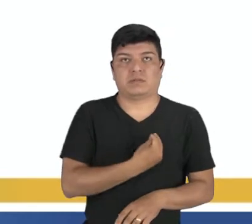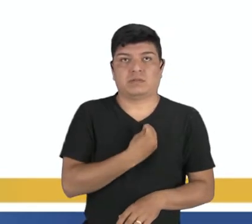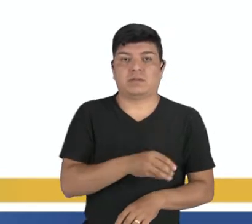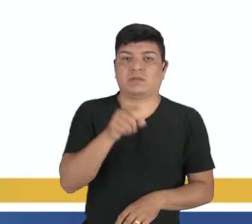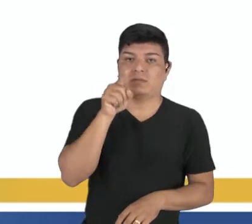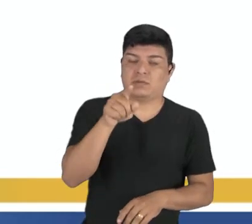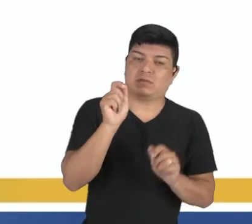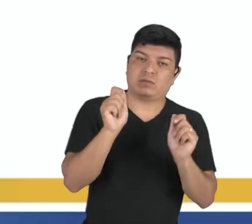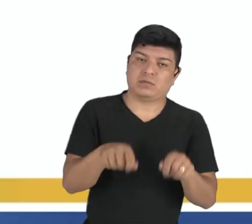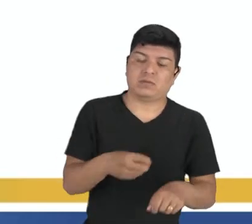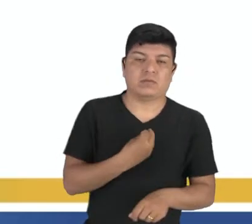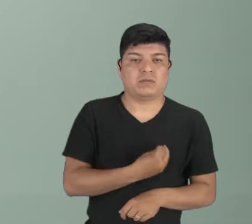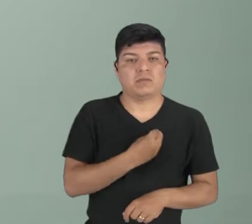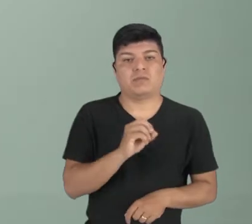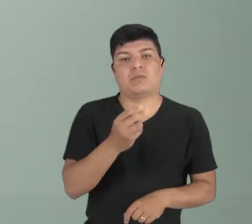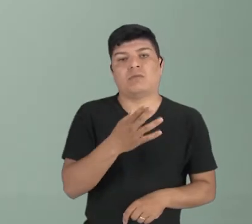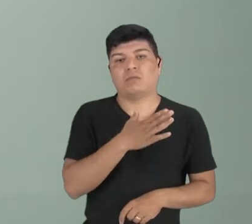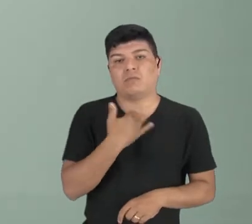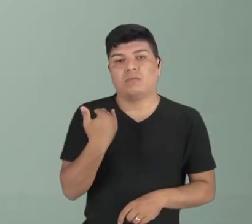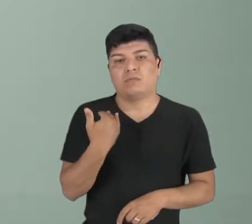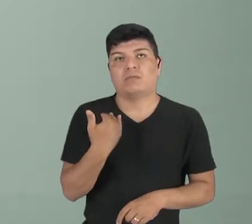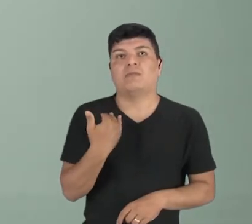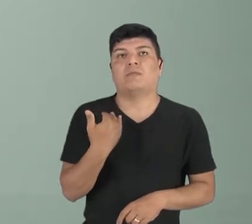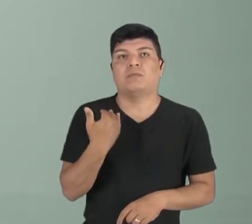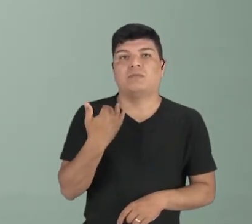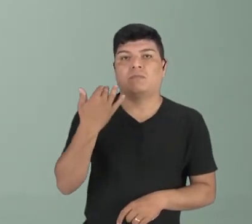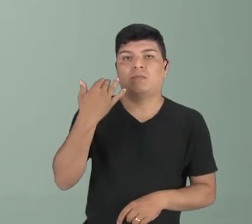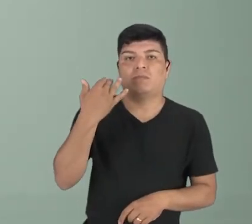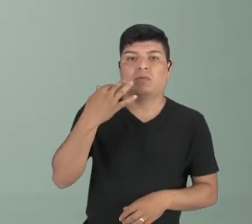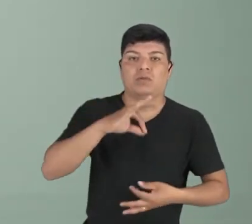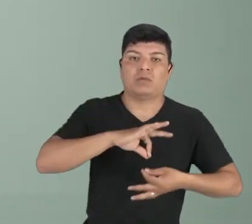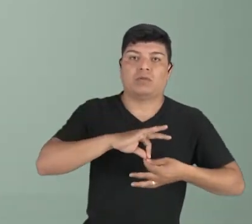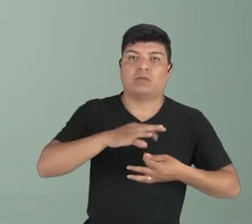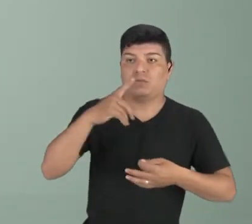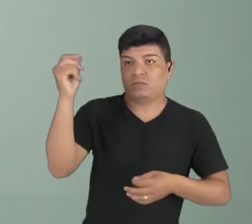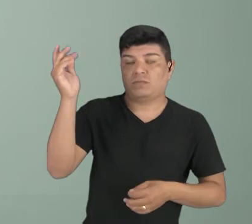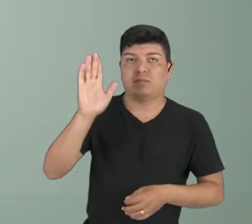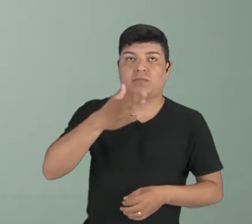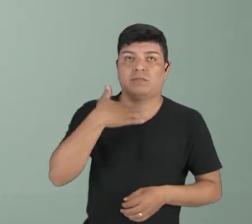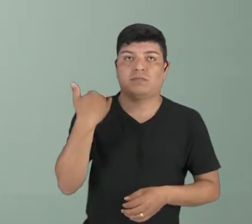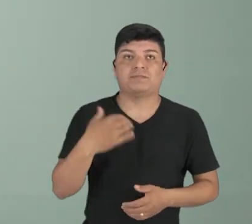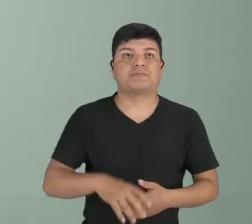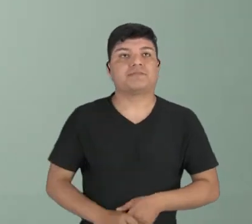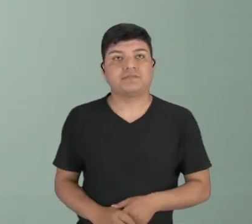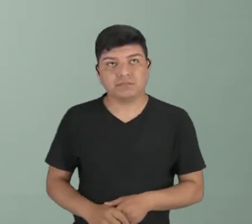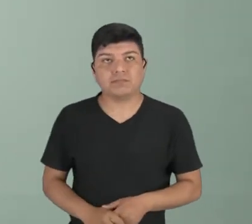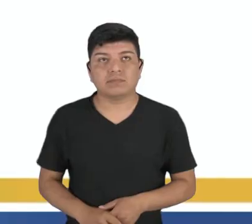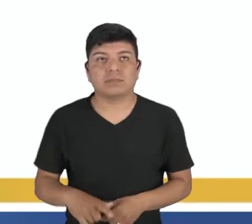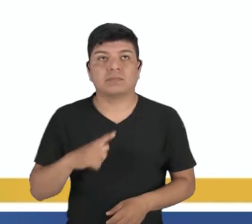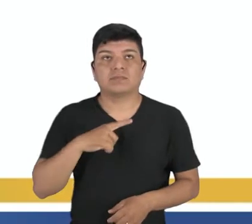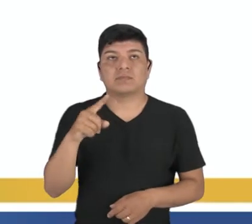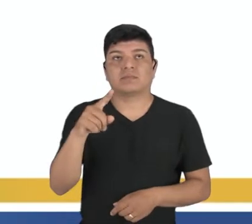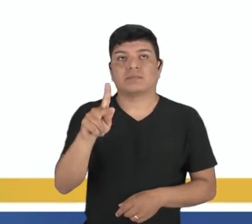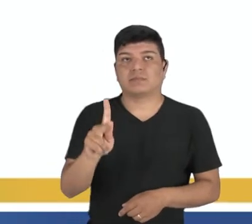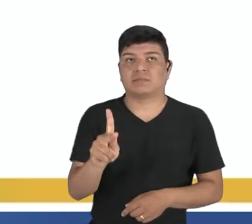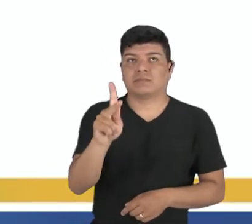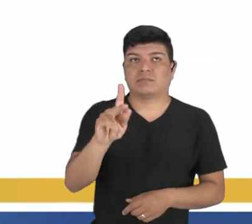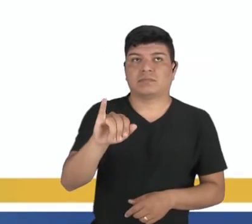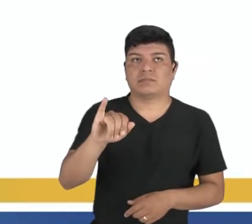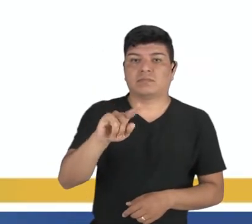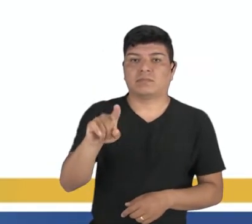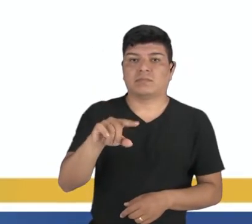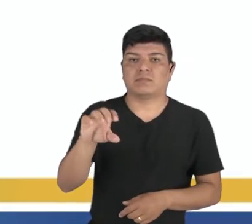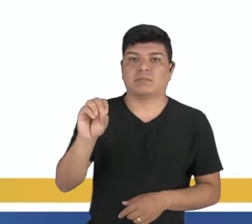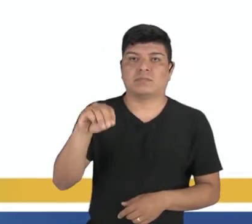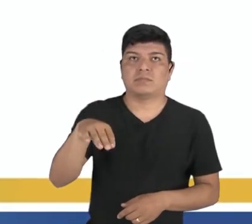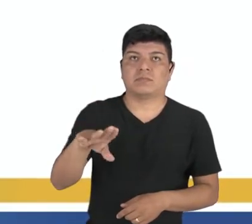ser você, vivo, ou até mesmo os espíritos, tá? Quem já partiu. Continuando, nós temos a Kizomba